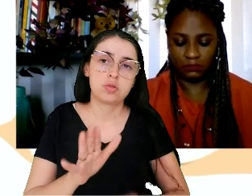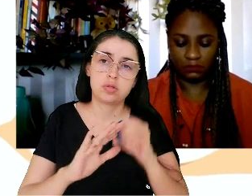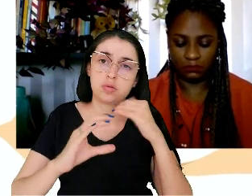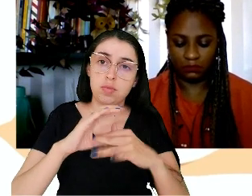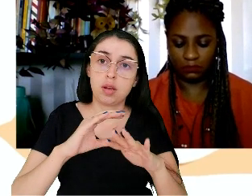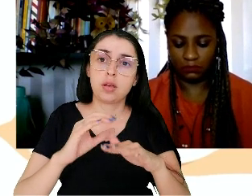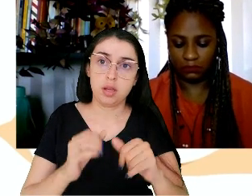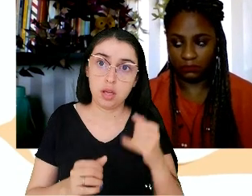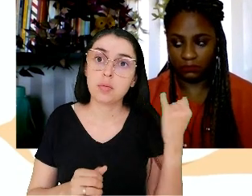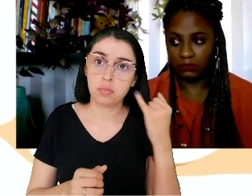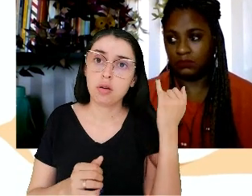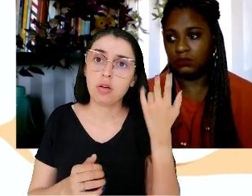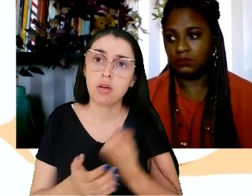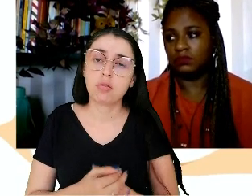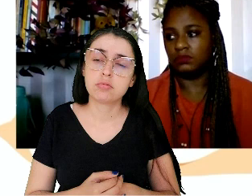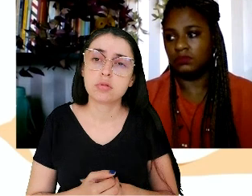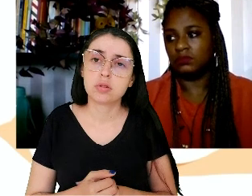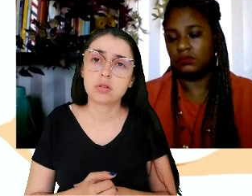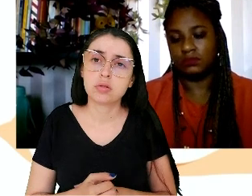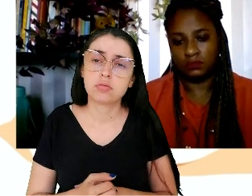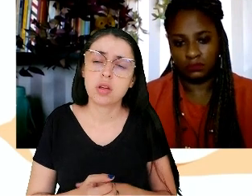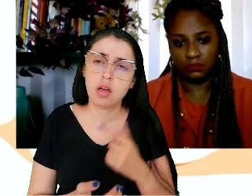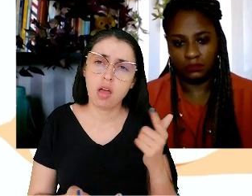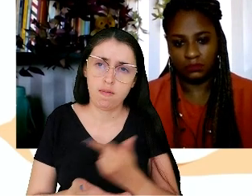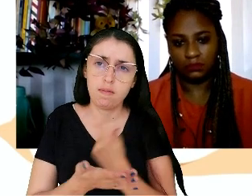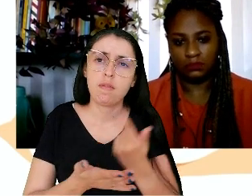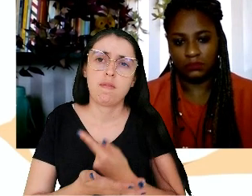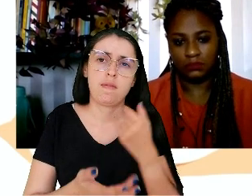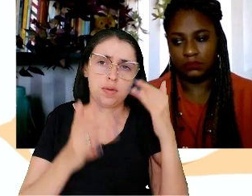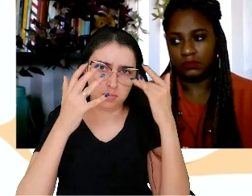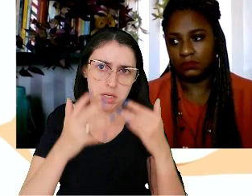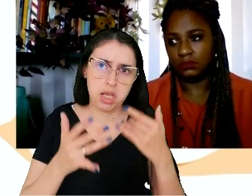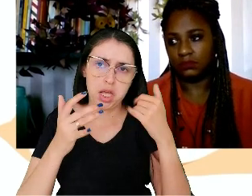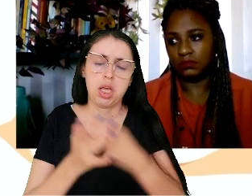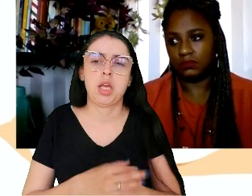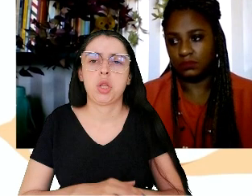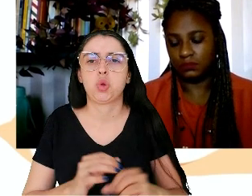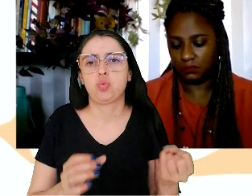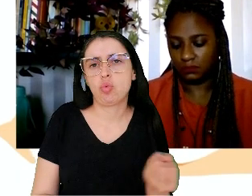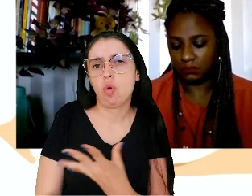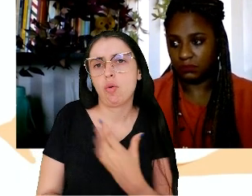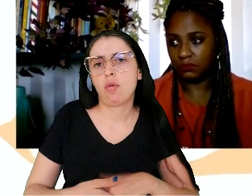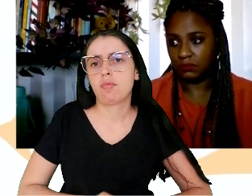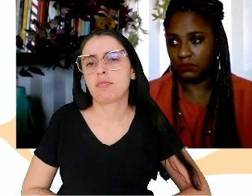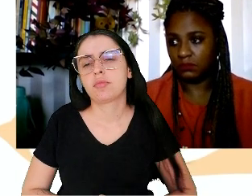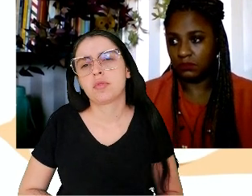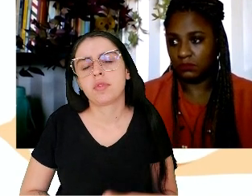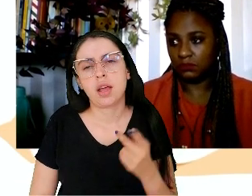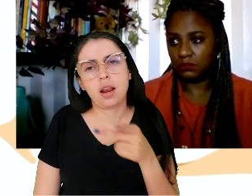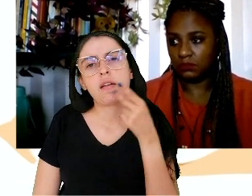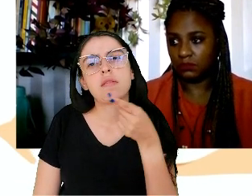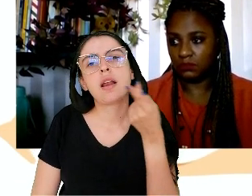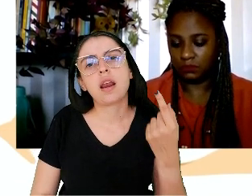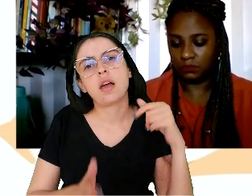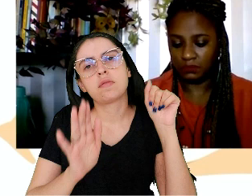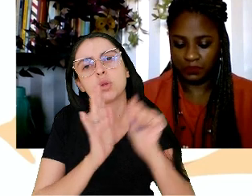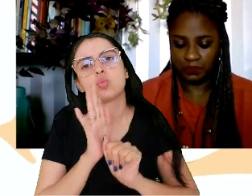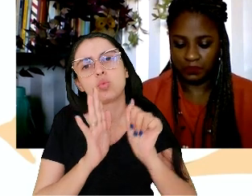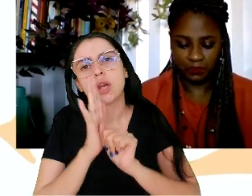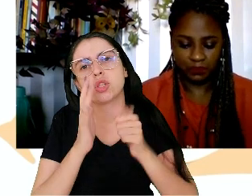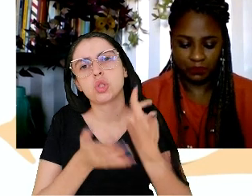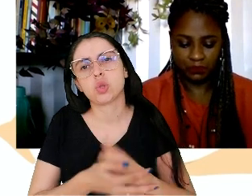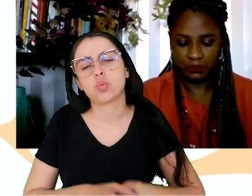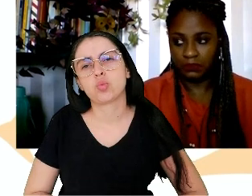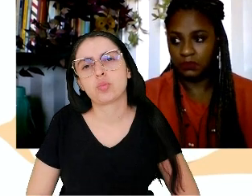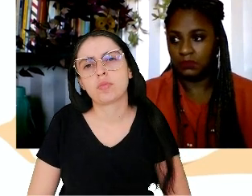e isso é muito interessante, que ela conta num livro dela recém-lançado, e nesse artigo ela dizia que